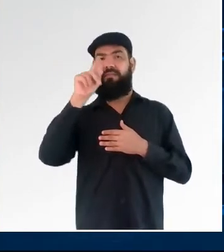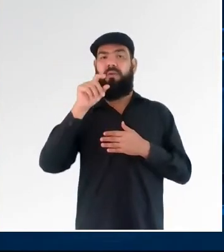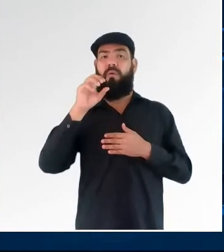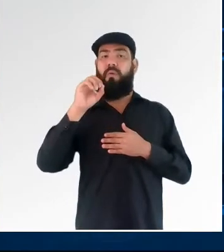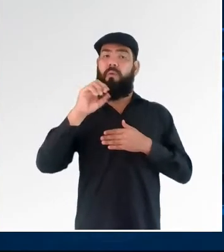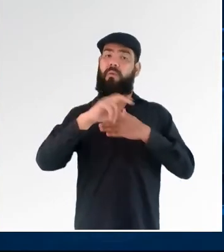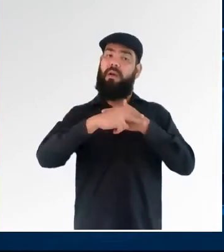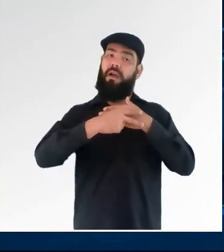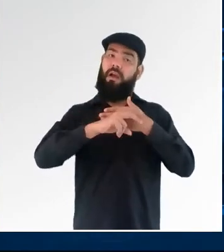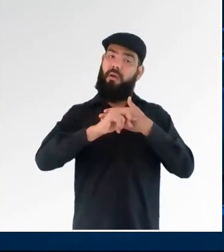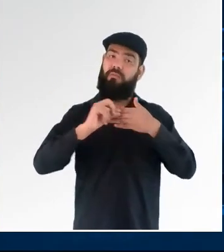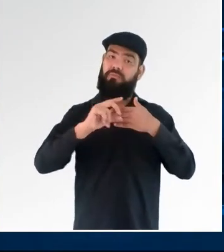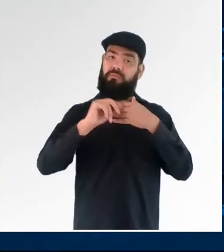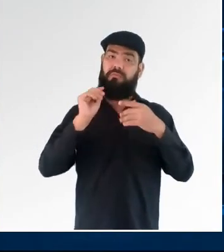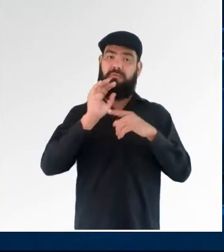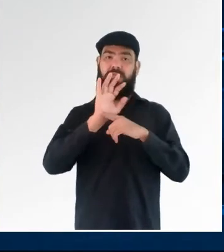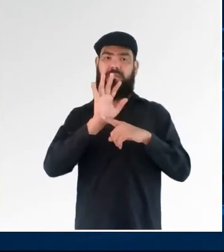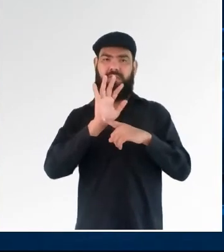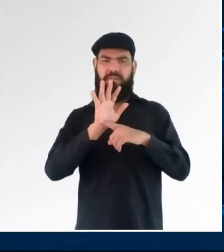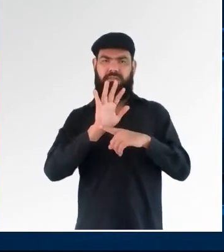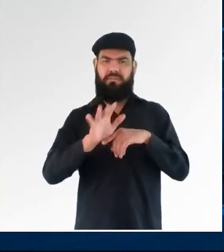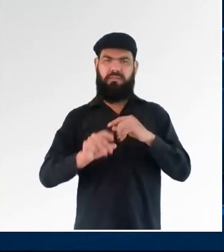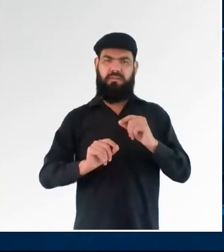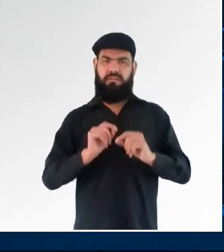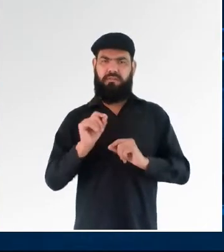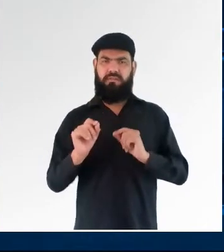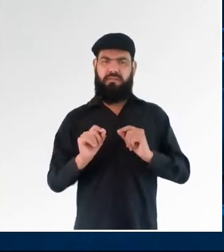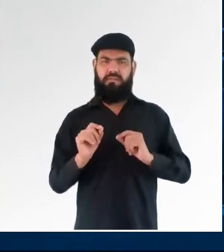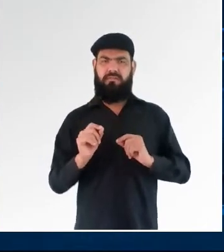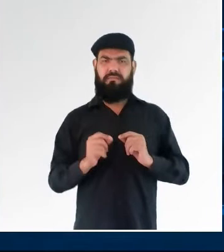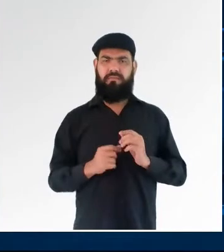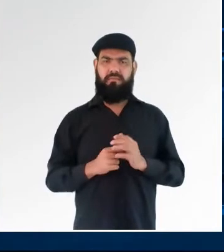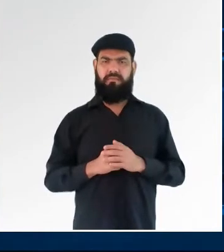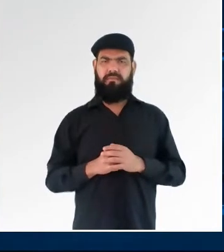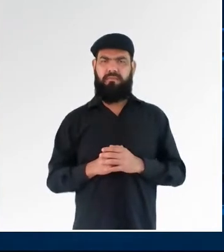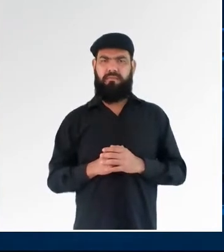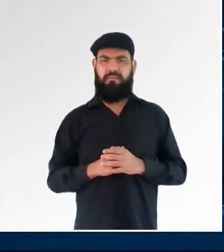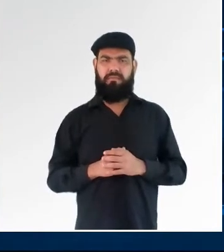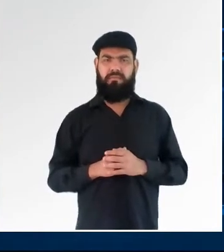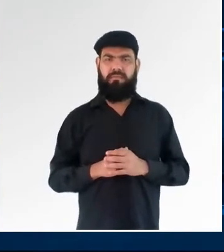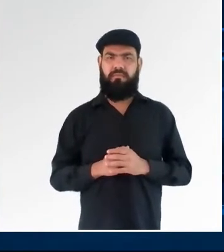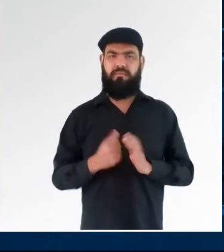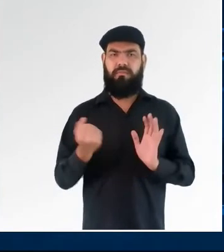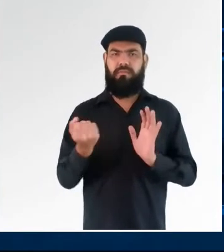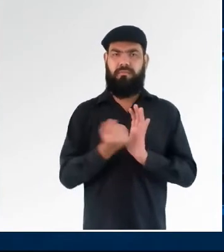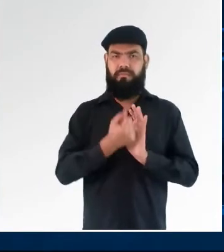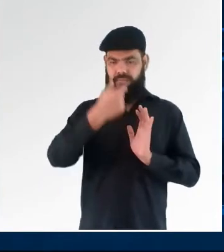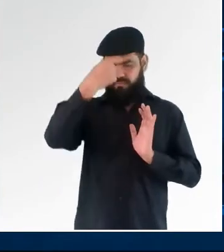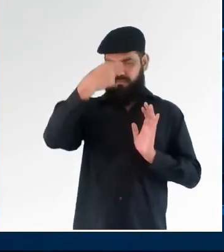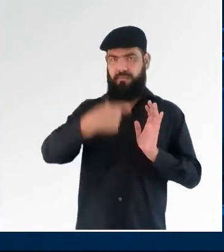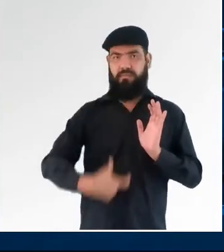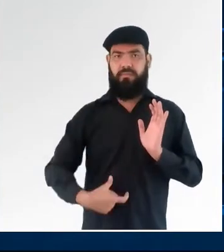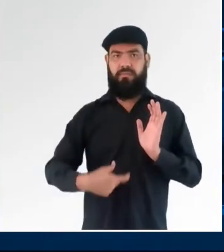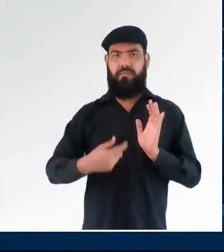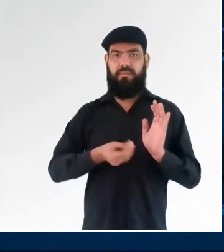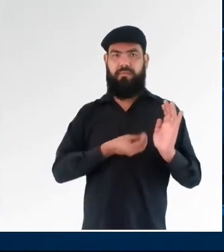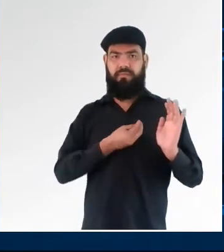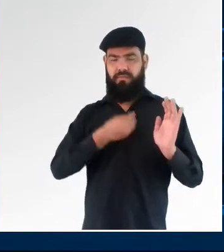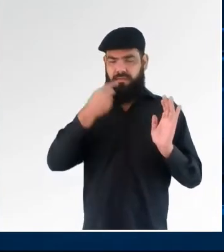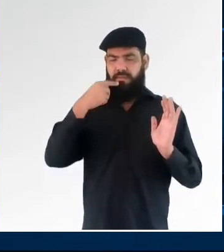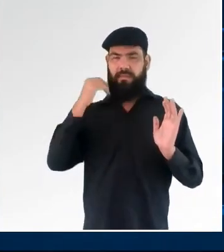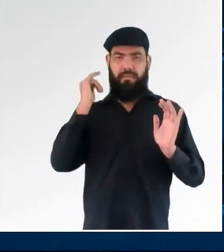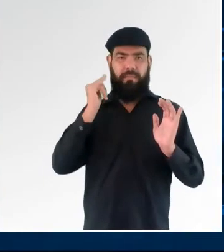utiliza nele, o autor destaca que a obra é uma autobiografia em formato epistolar e compara a história da